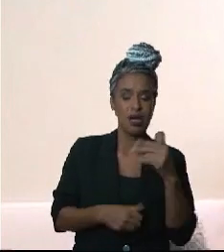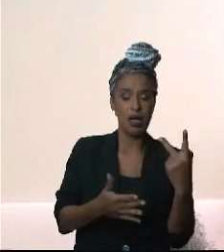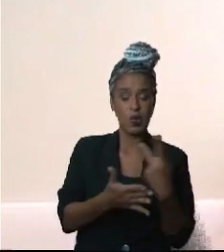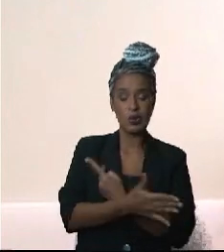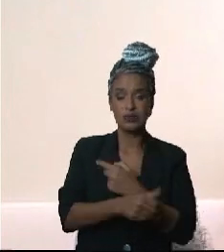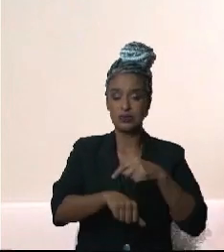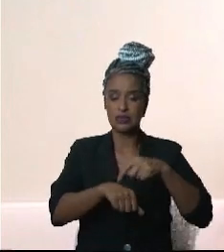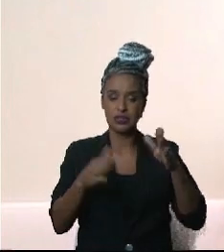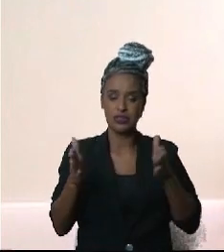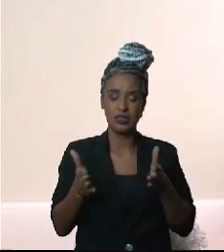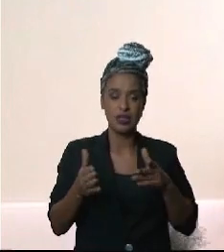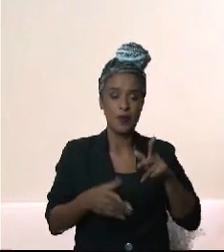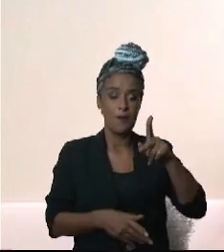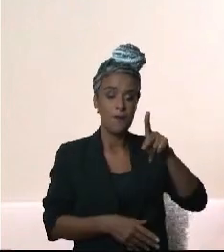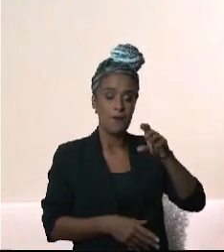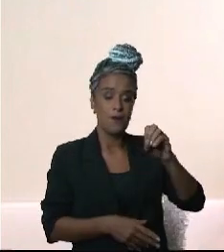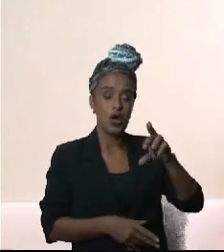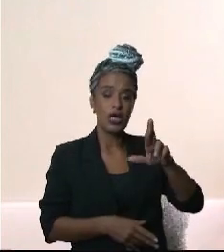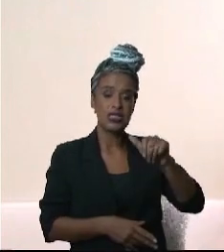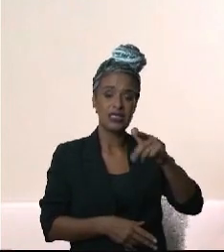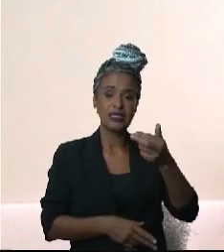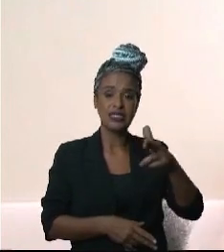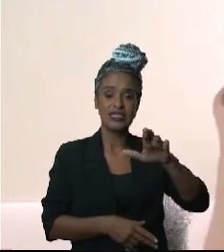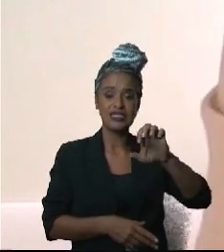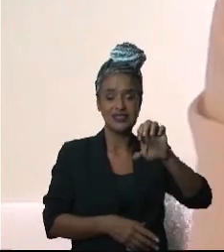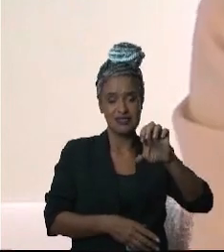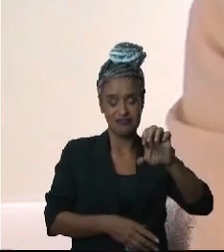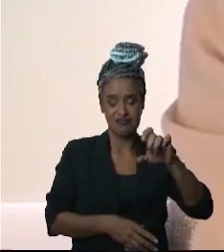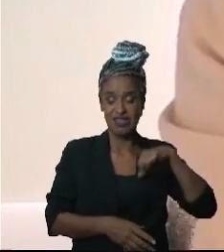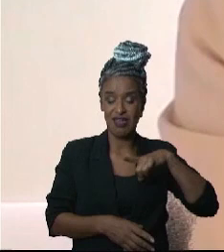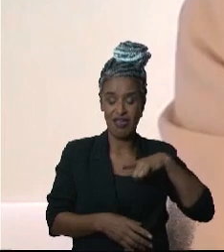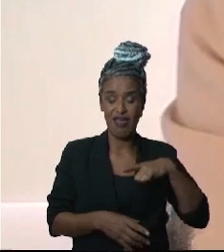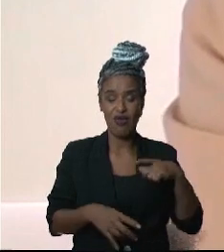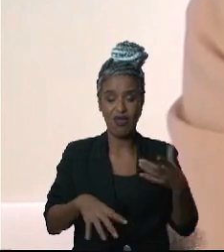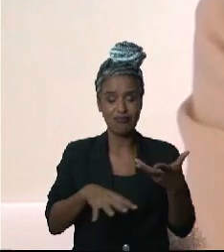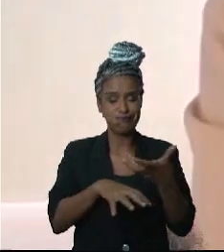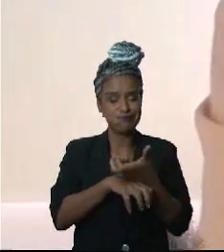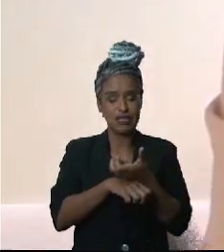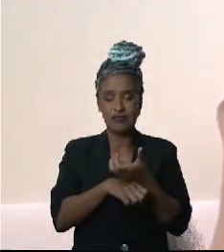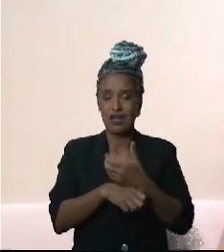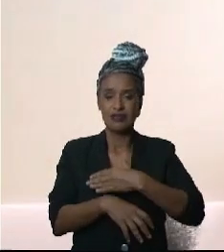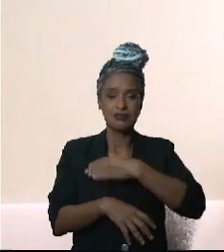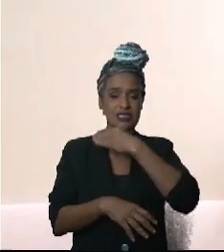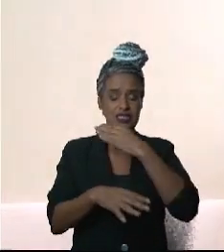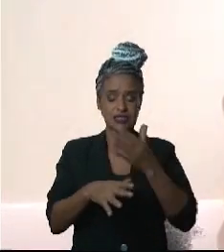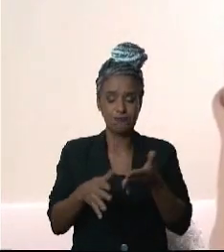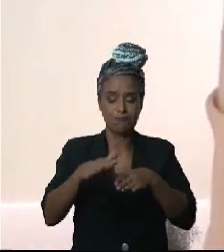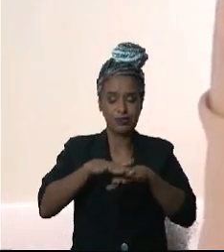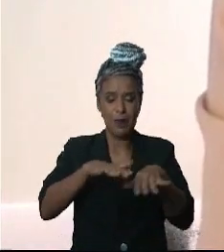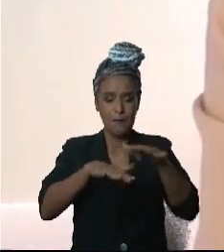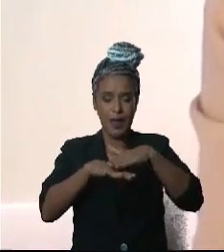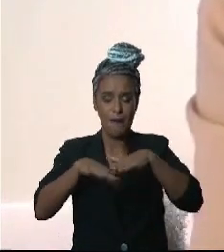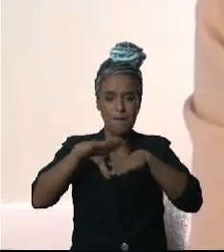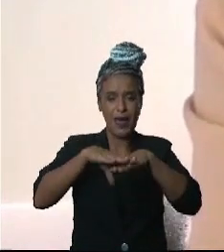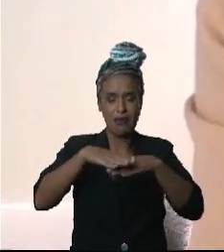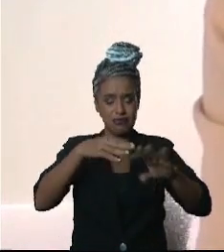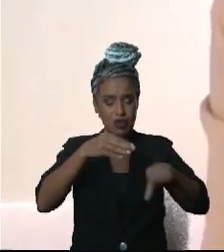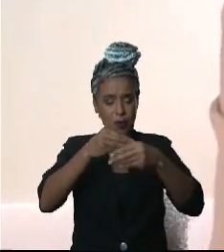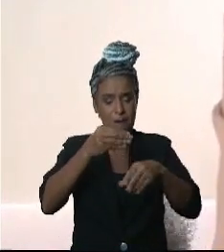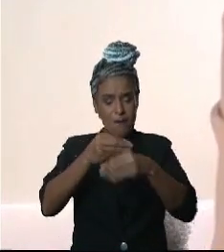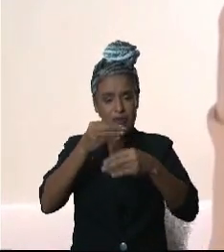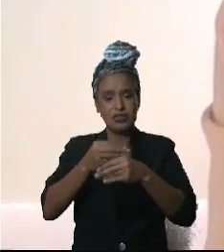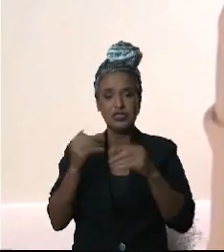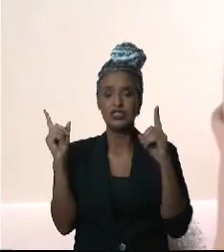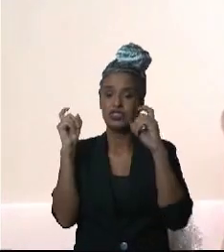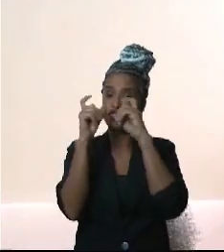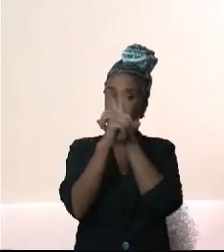poderíamos chamar de policrise. E todas essas crises sobrepostas estão dificultando o